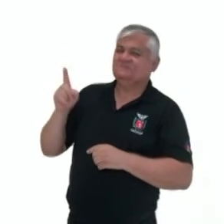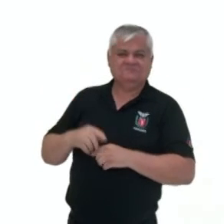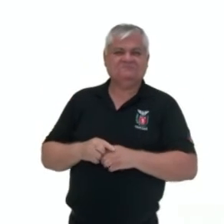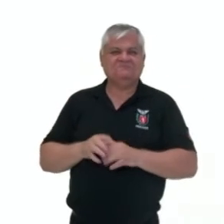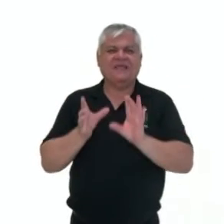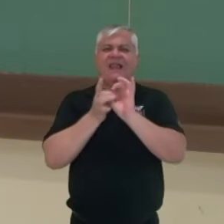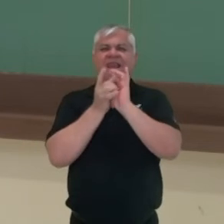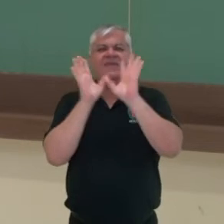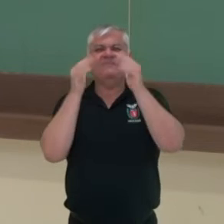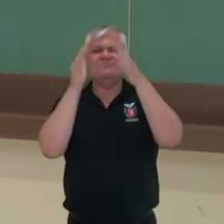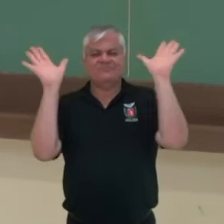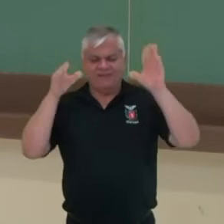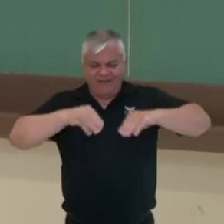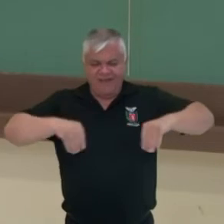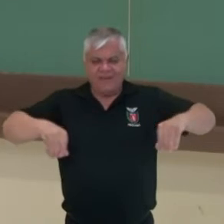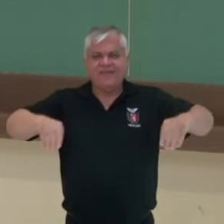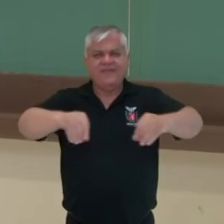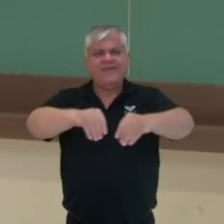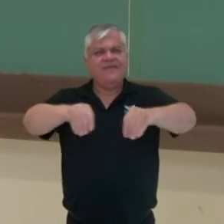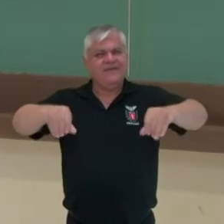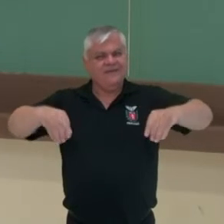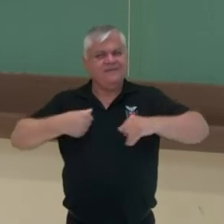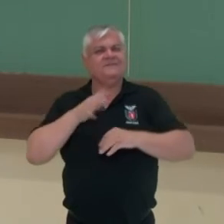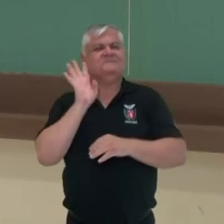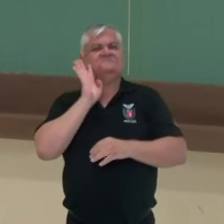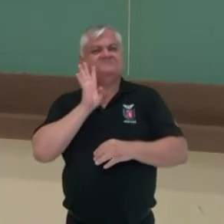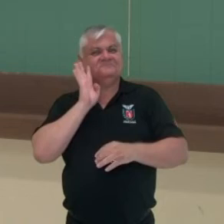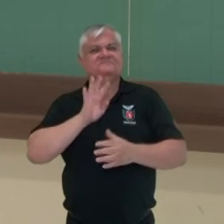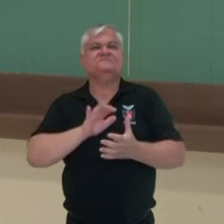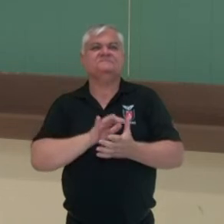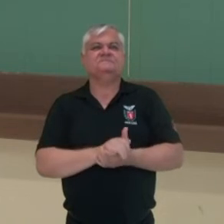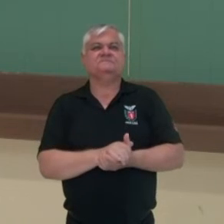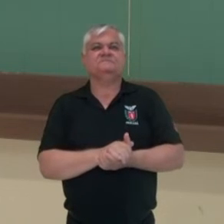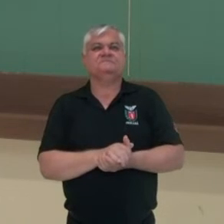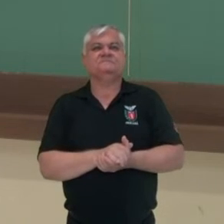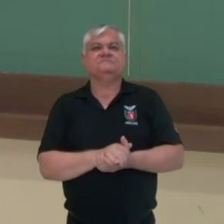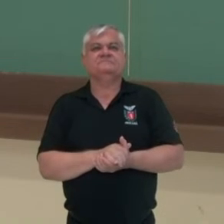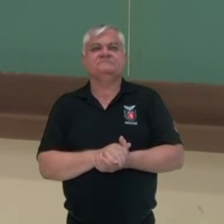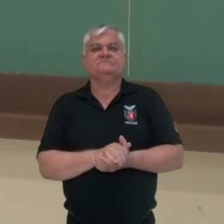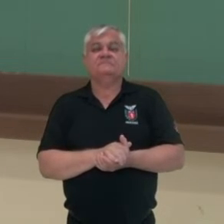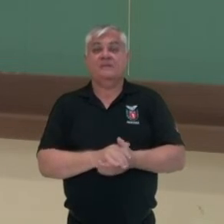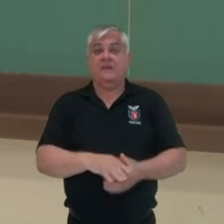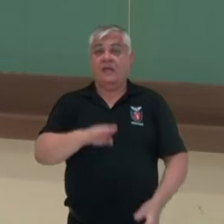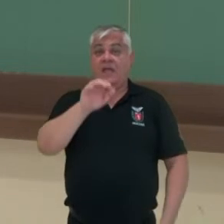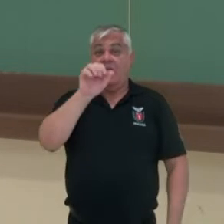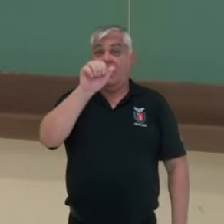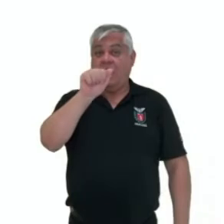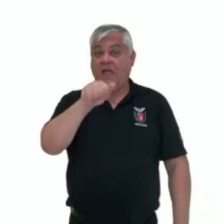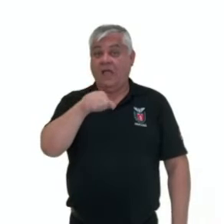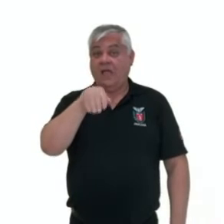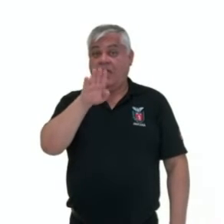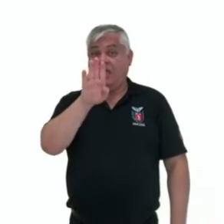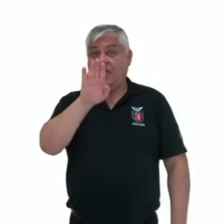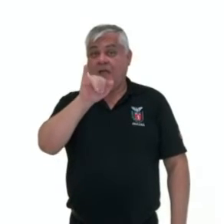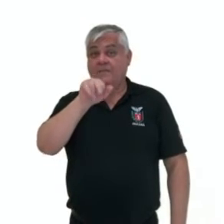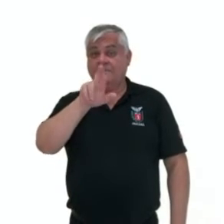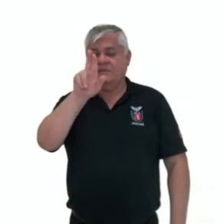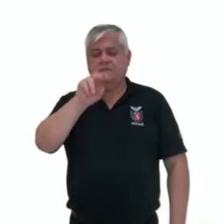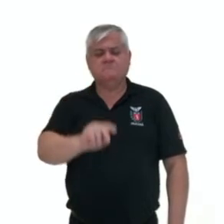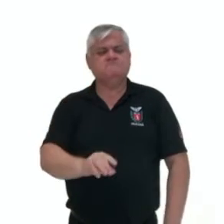areia. Então, bem legal, bem interessante. A Bir, que é a luta mais antiga